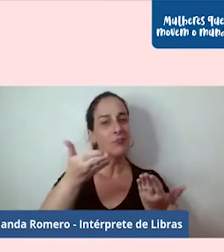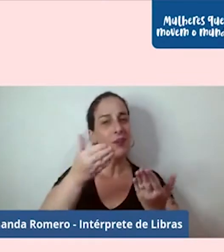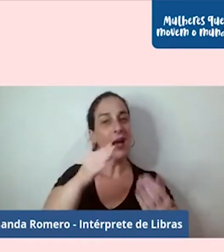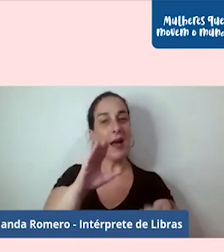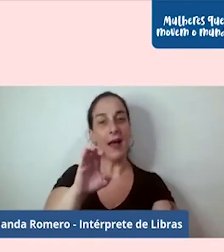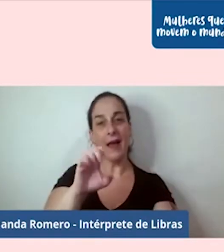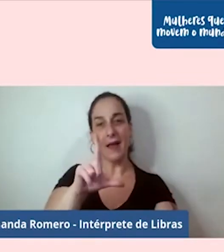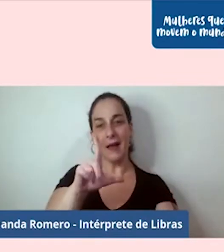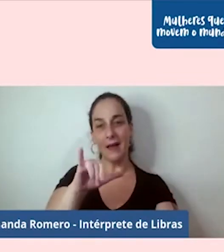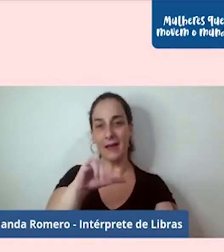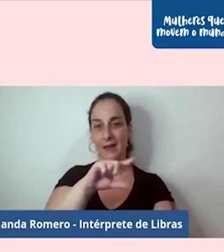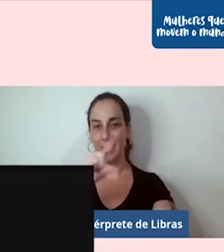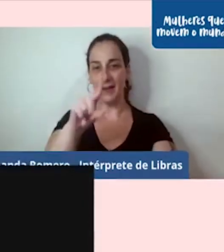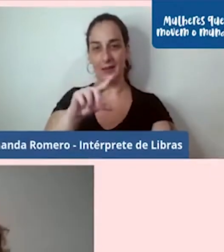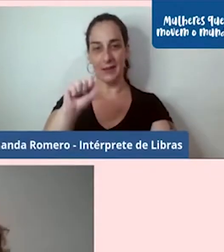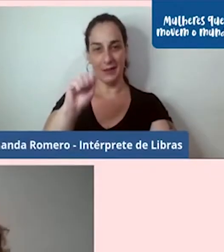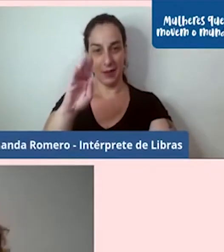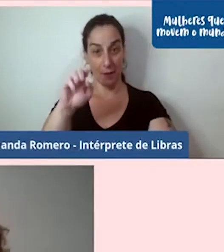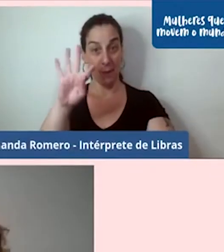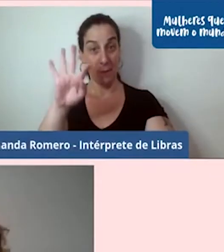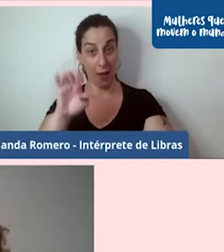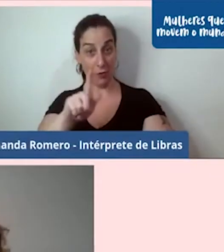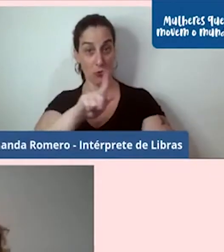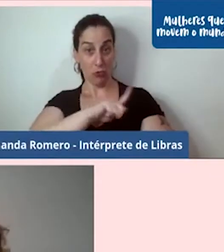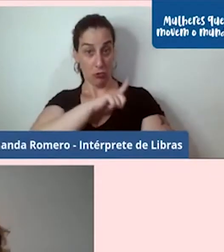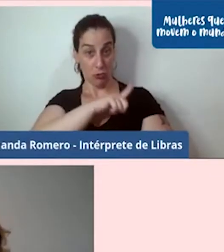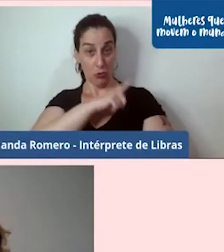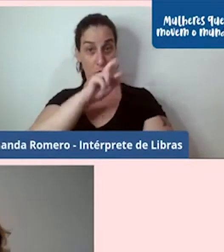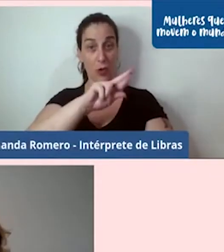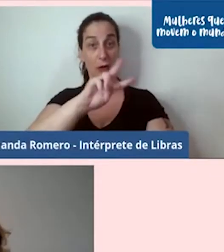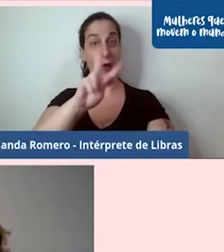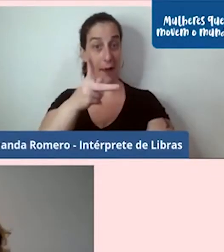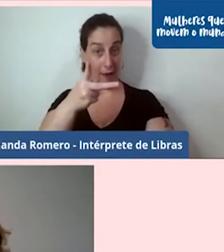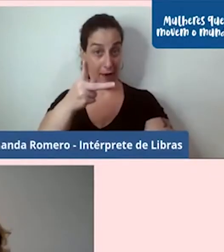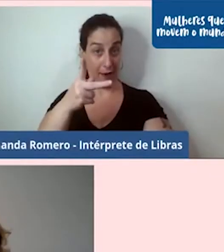de Carvalho, gerente de recursos humanos do sistema.